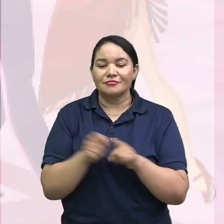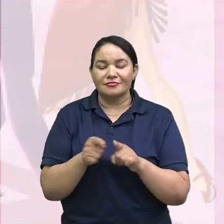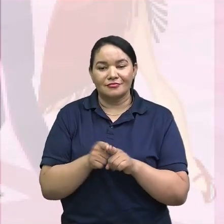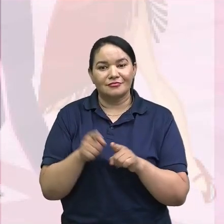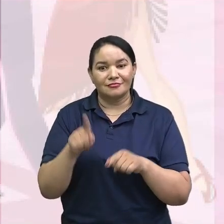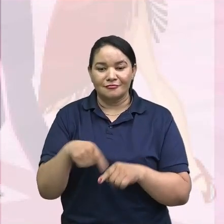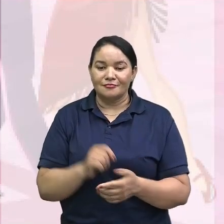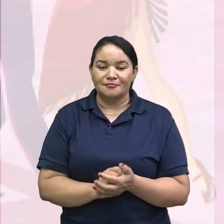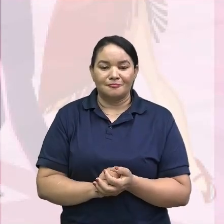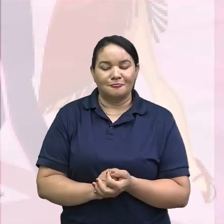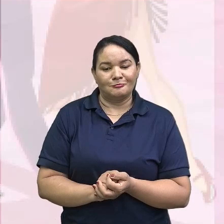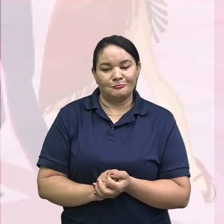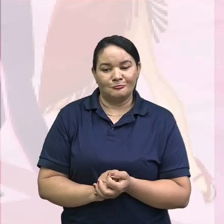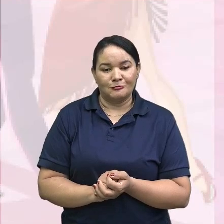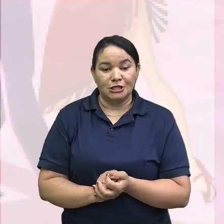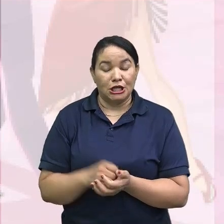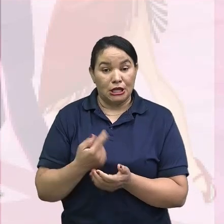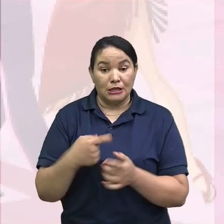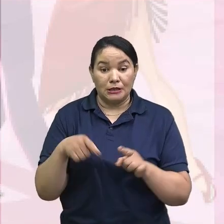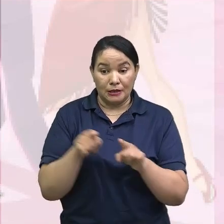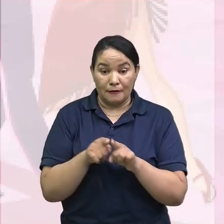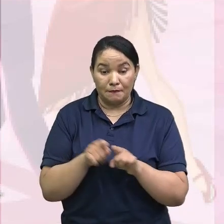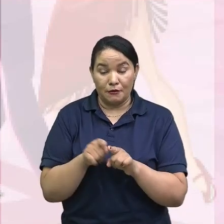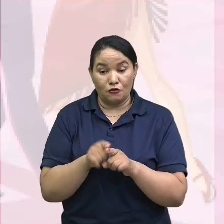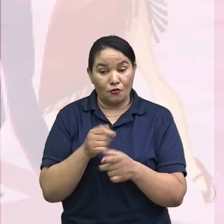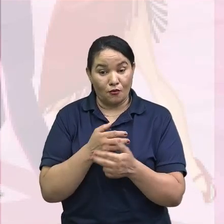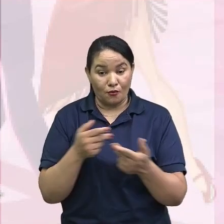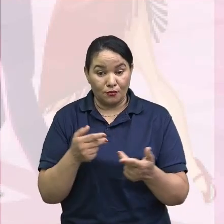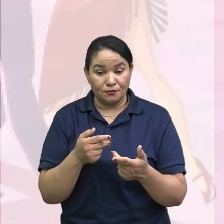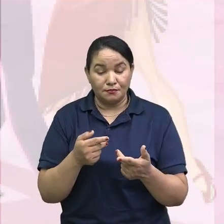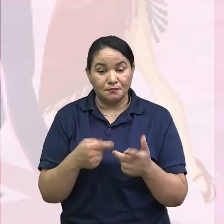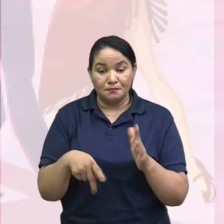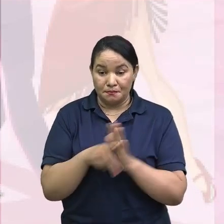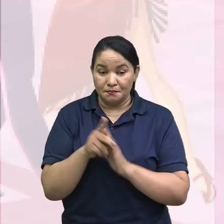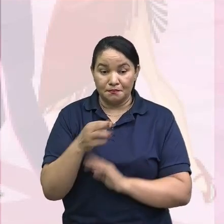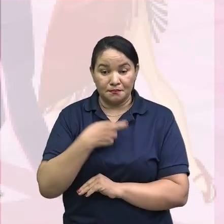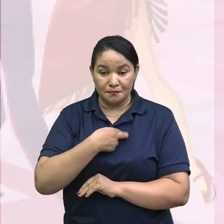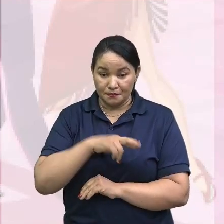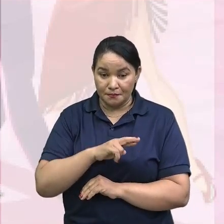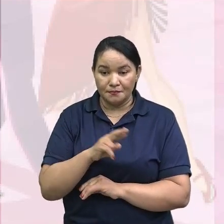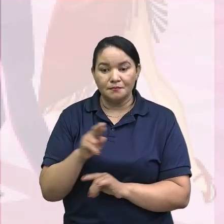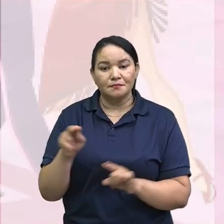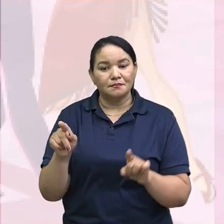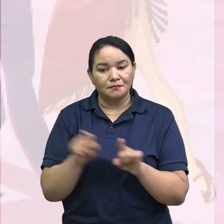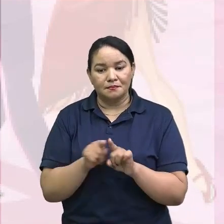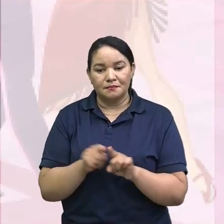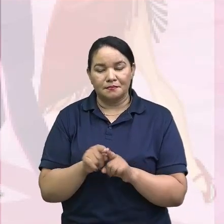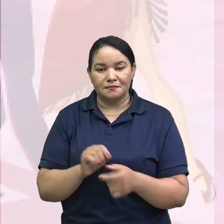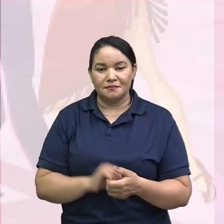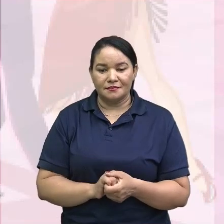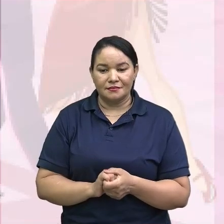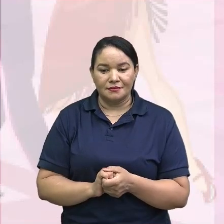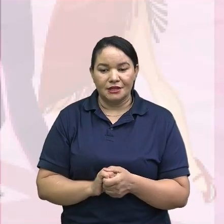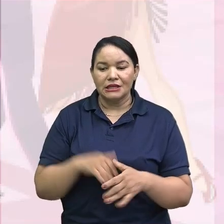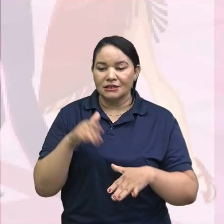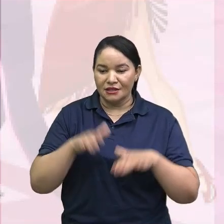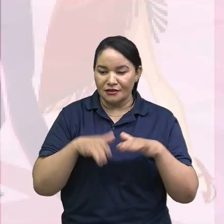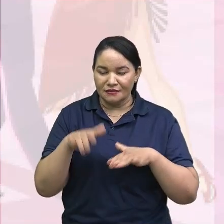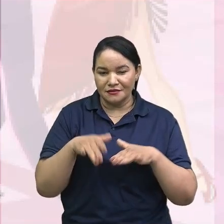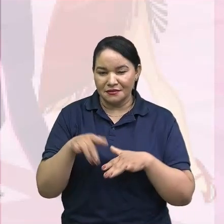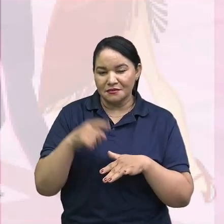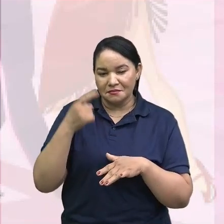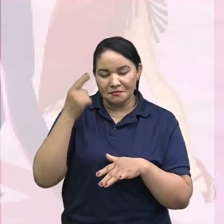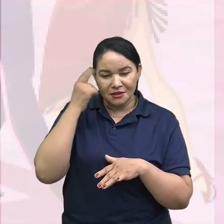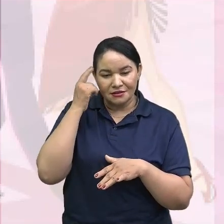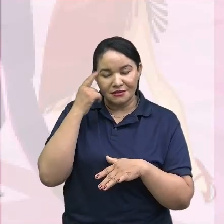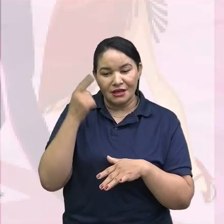trazendo isso também até mesmo para as questões religiosas. Então, não é você pensar porque eu